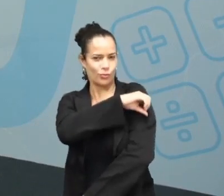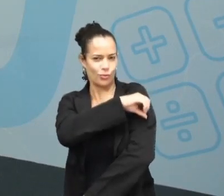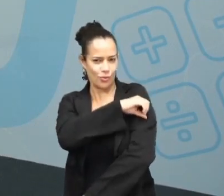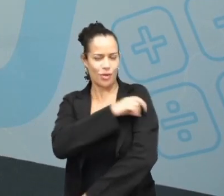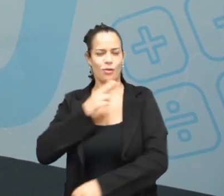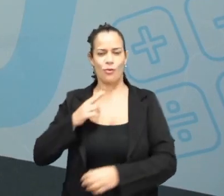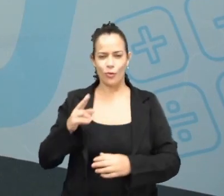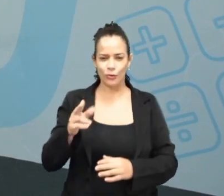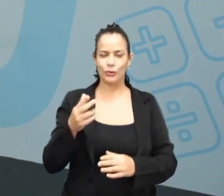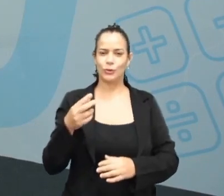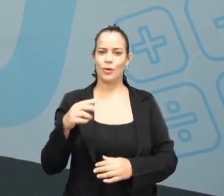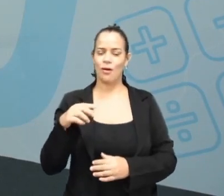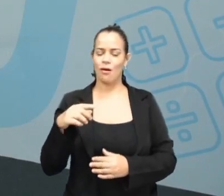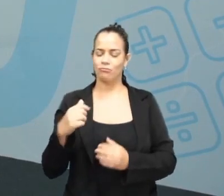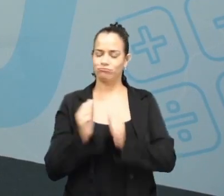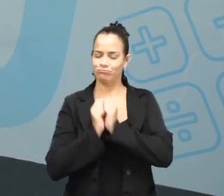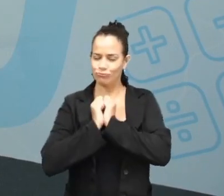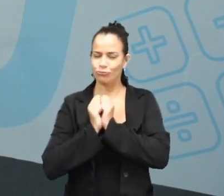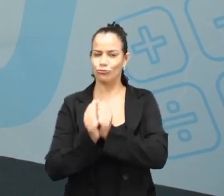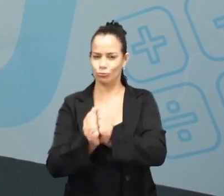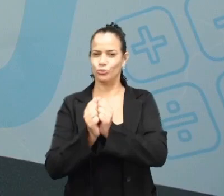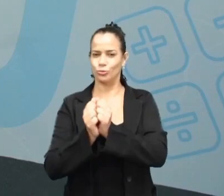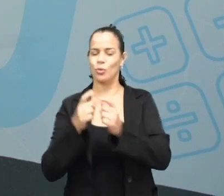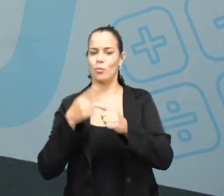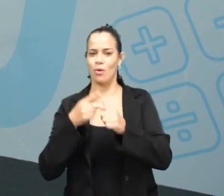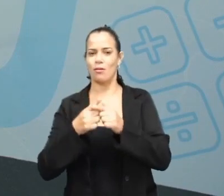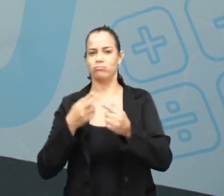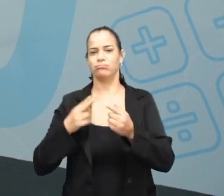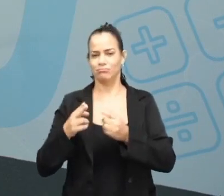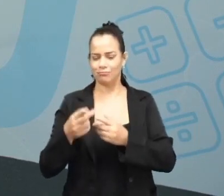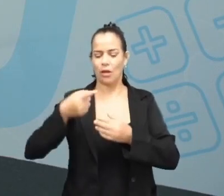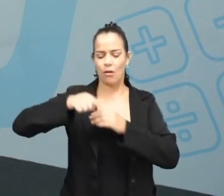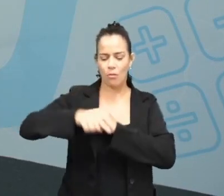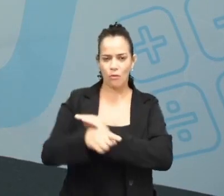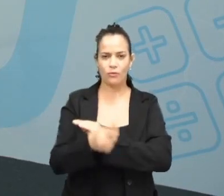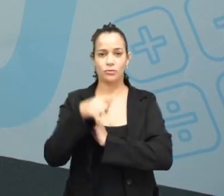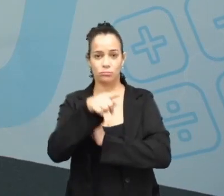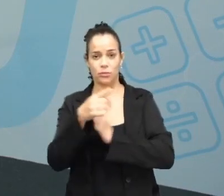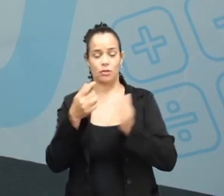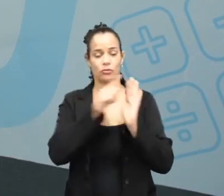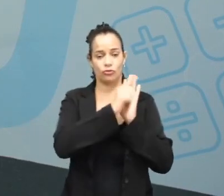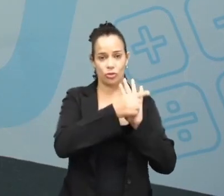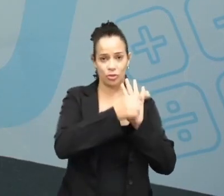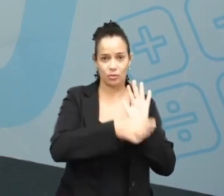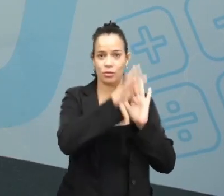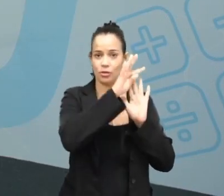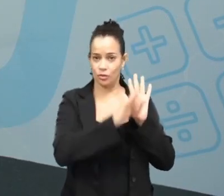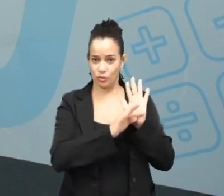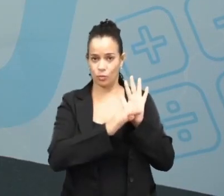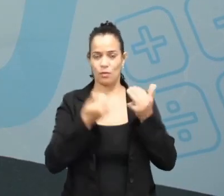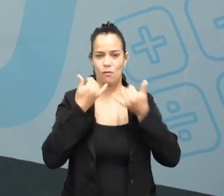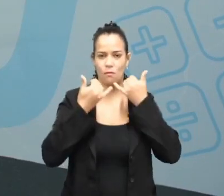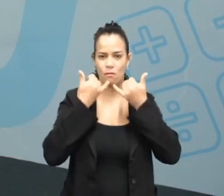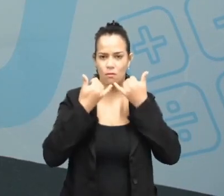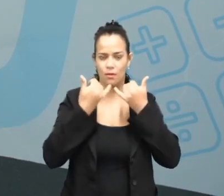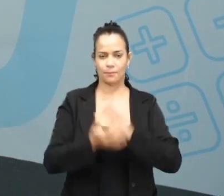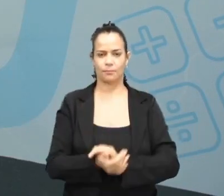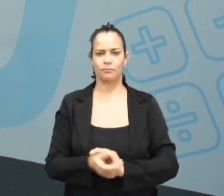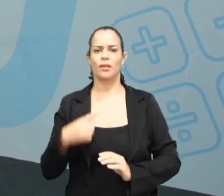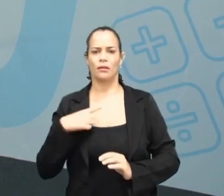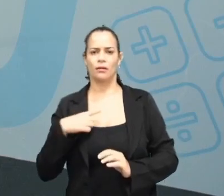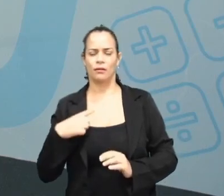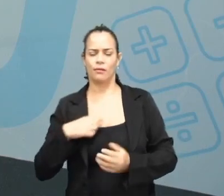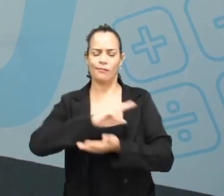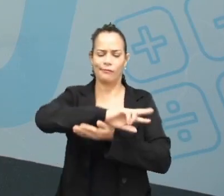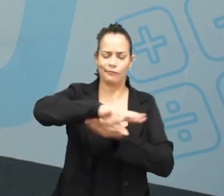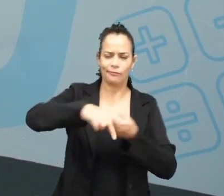continua comigo porque vamos continuar aprofundando sobre esse gênero maravilhoso que é o gênero textual notícia. Ainda temos muita